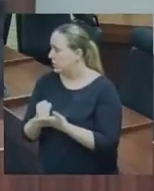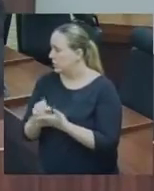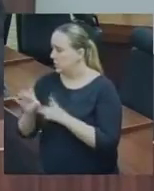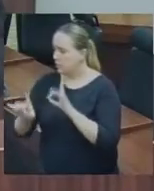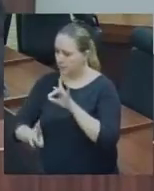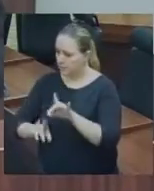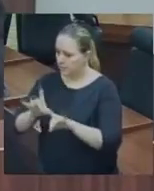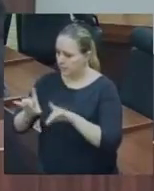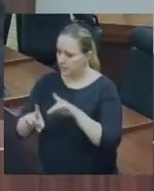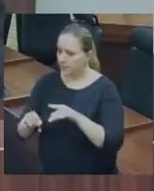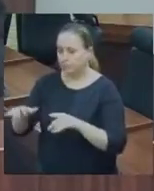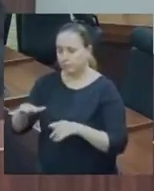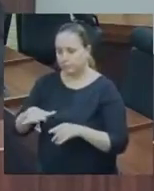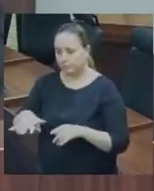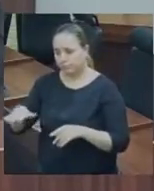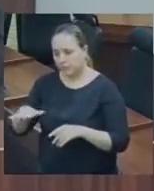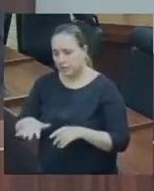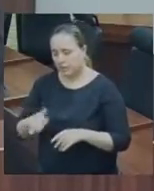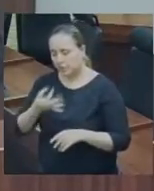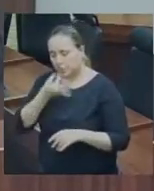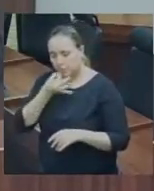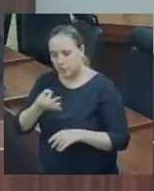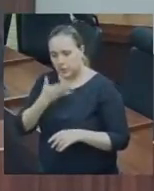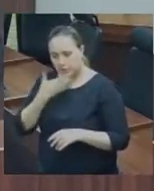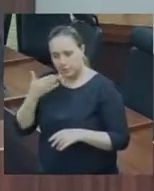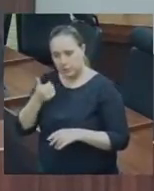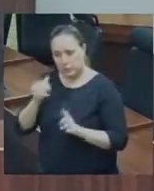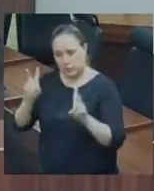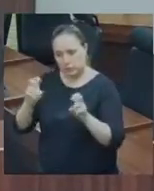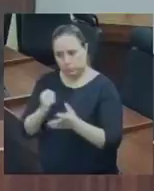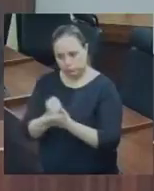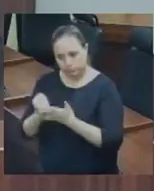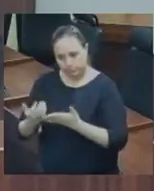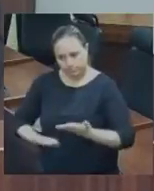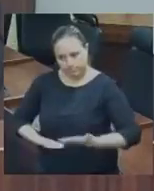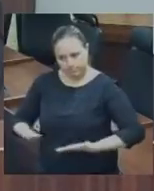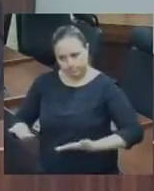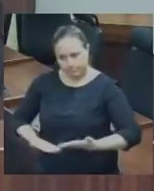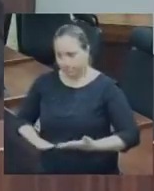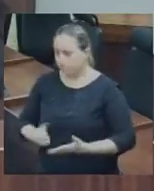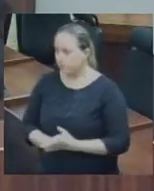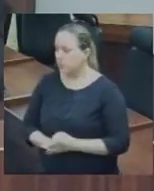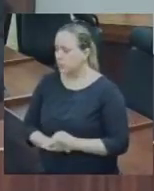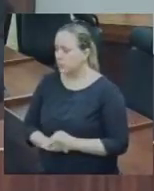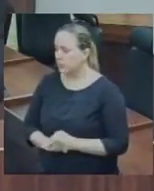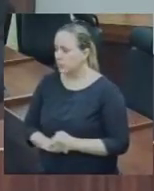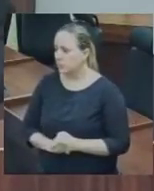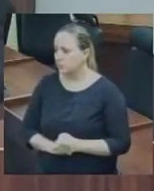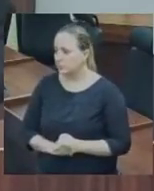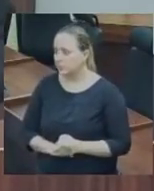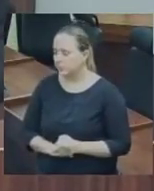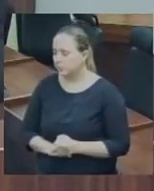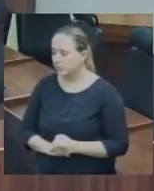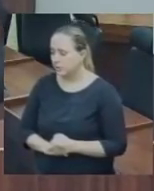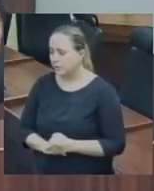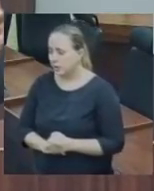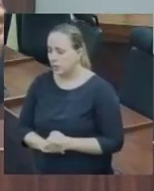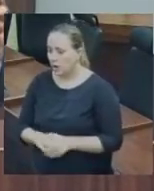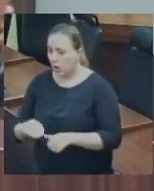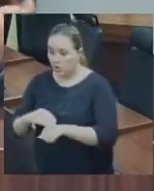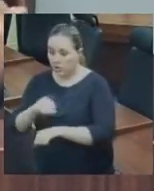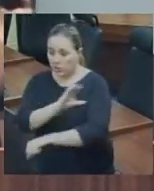na matéria para opinar sobre esse serviço seja oferecer cursos